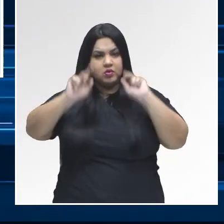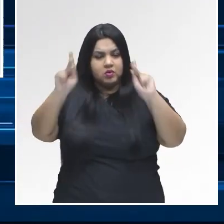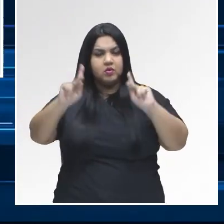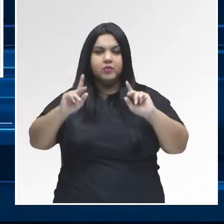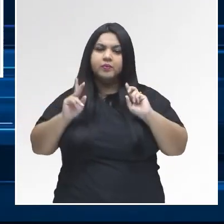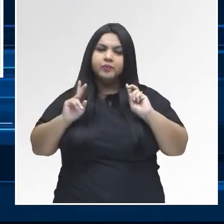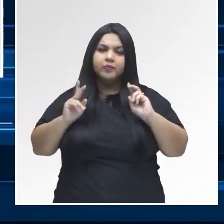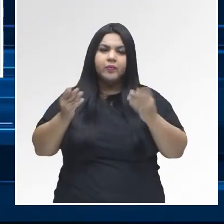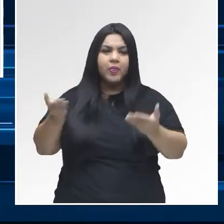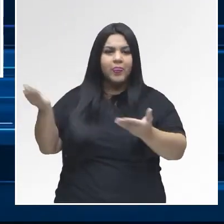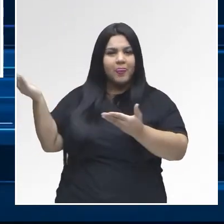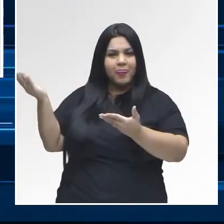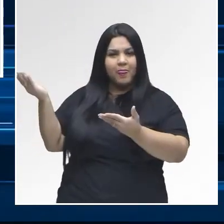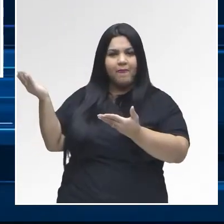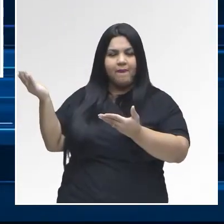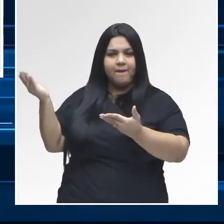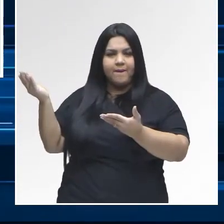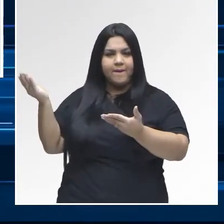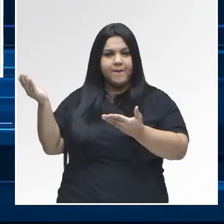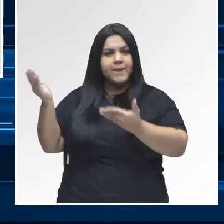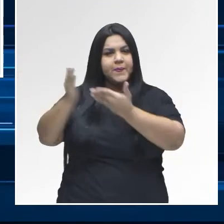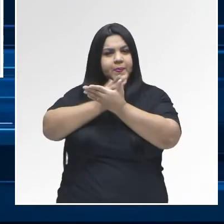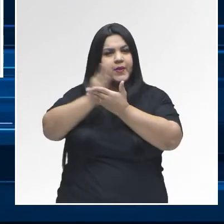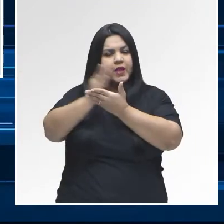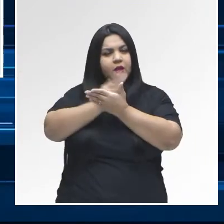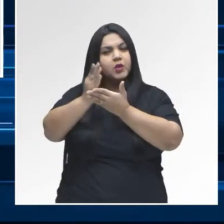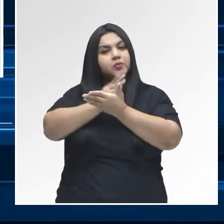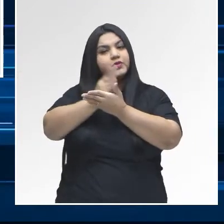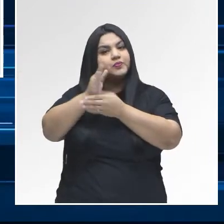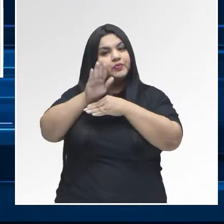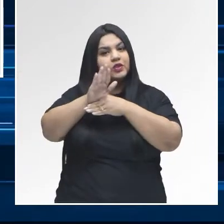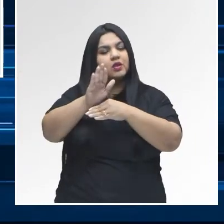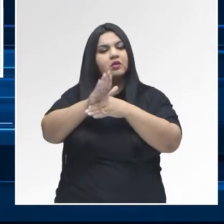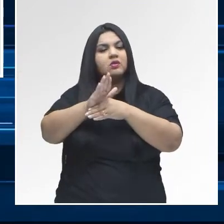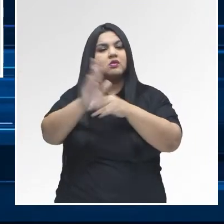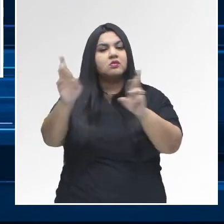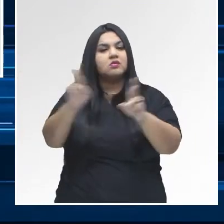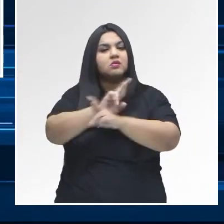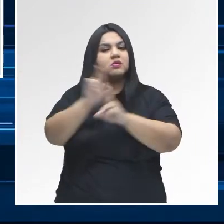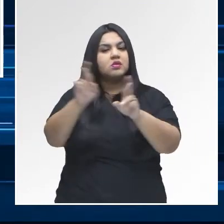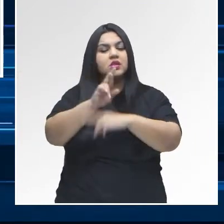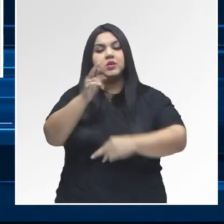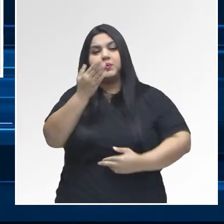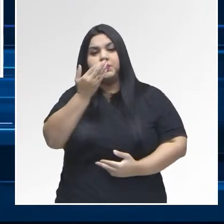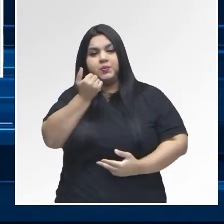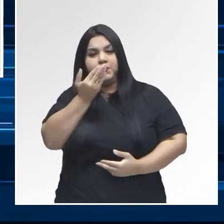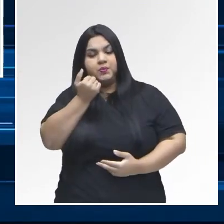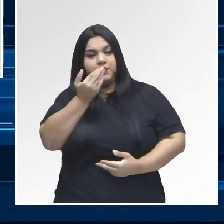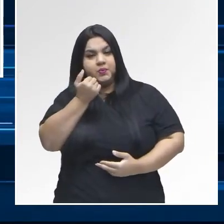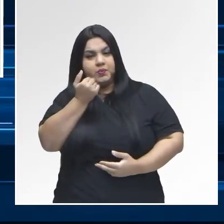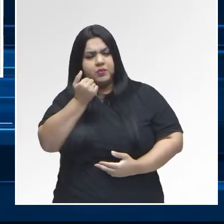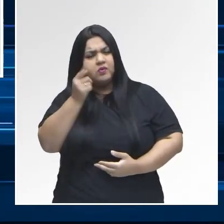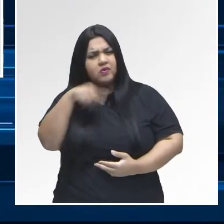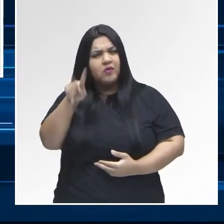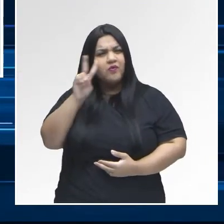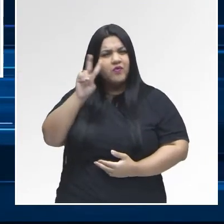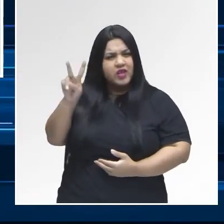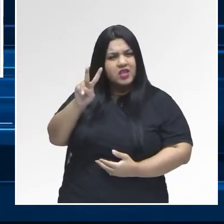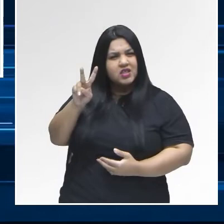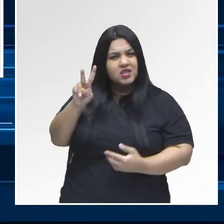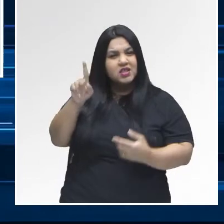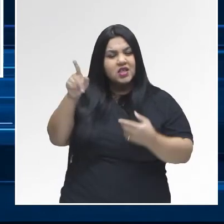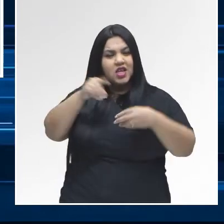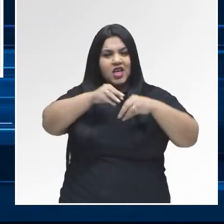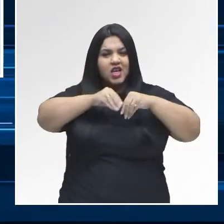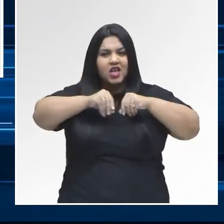sequência, a gente também tem ali, ó, algumas outras contribuições relacionadas à alimentação. Você já comeu cuscuz?